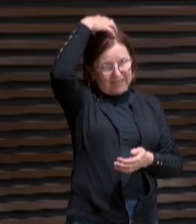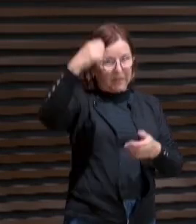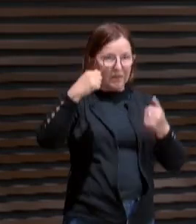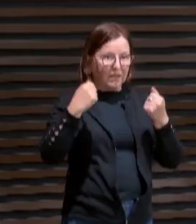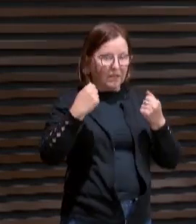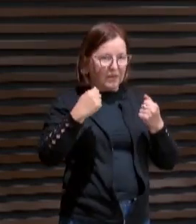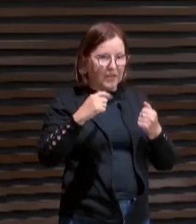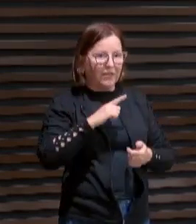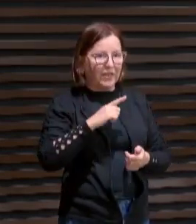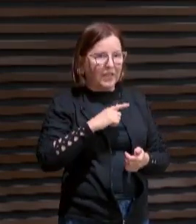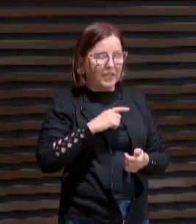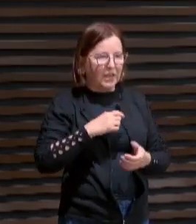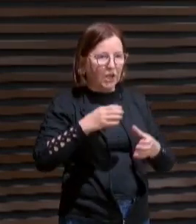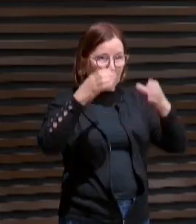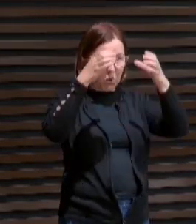Mas que coroa?